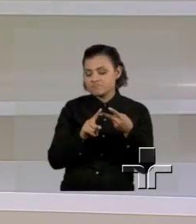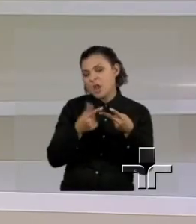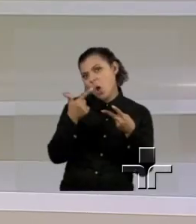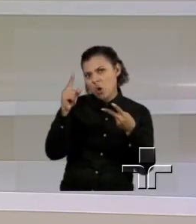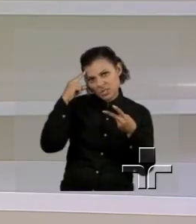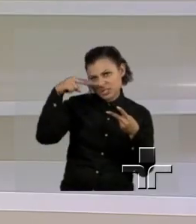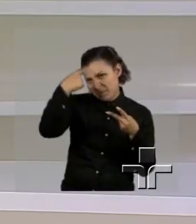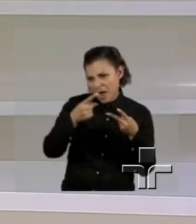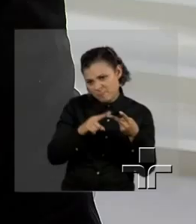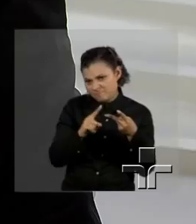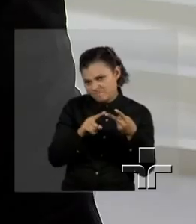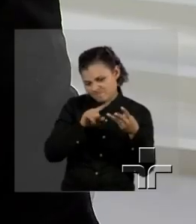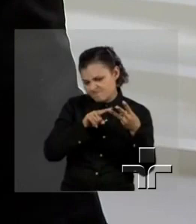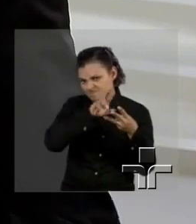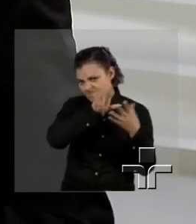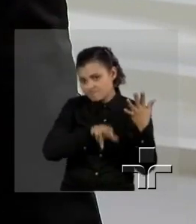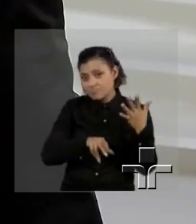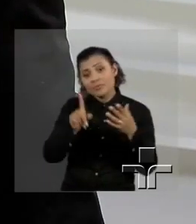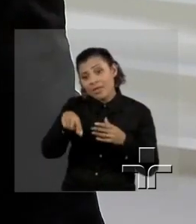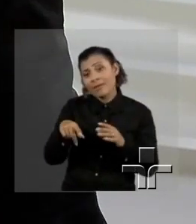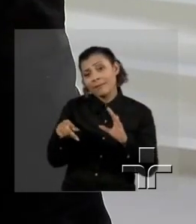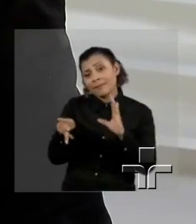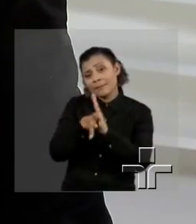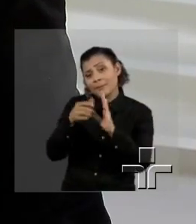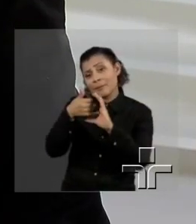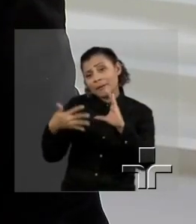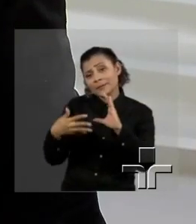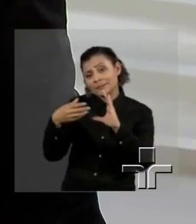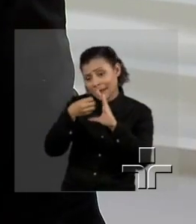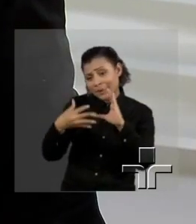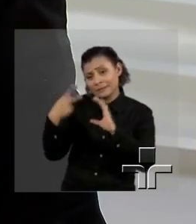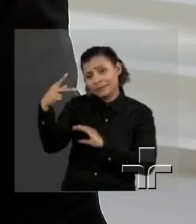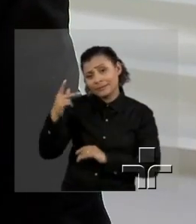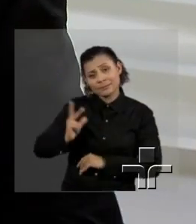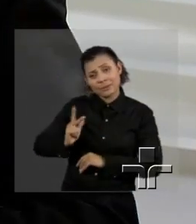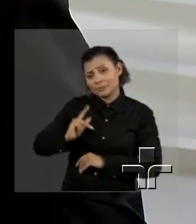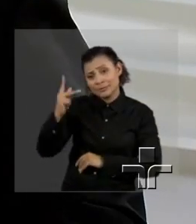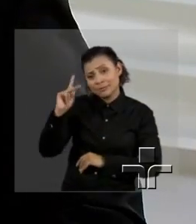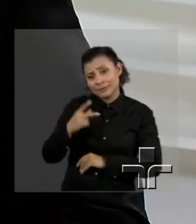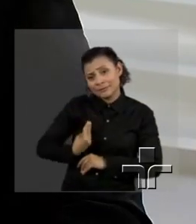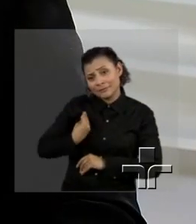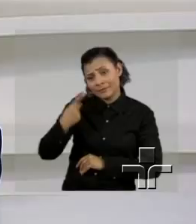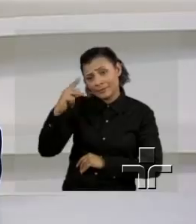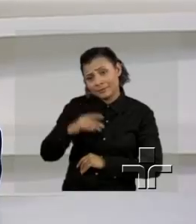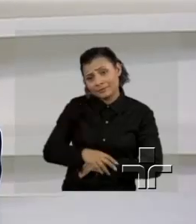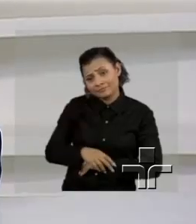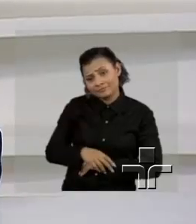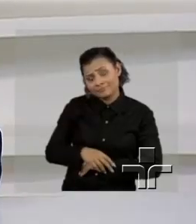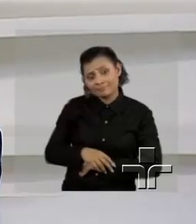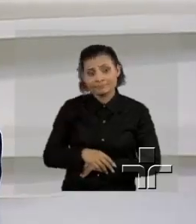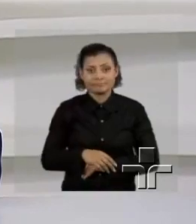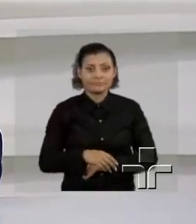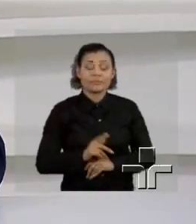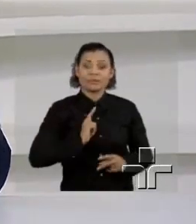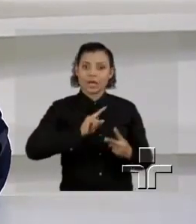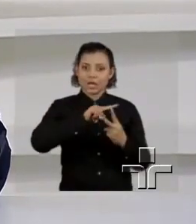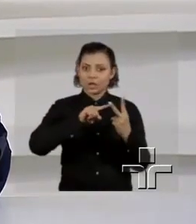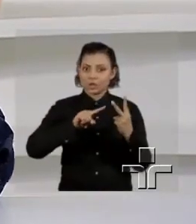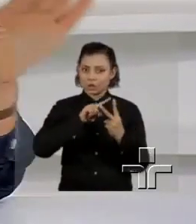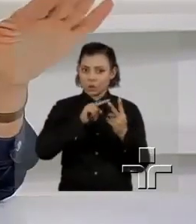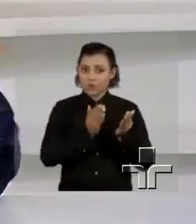revista Época com essa colocação, seria corrigido ou contextualizado. Não, eu conversei com ele, sem problema, tranquilo, não tem resquício nenhum. Acho que a imprensa,